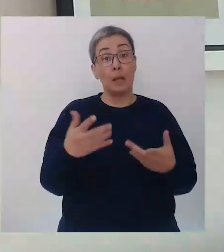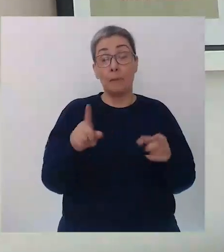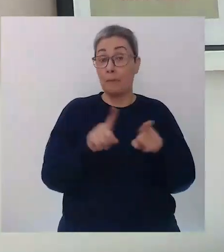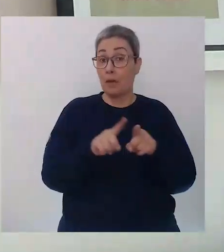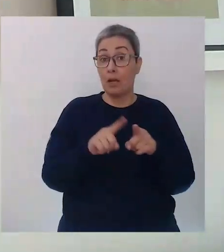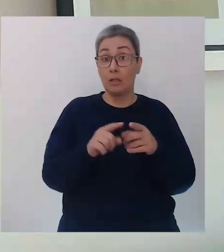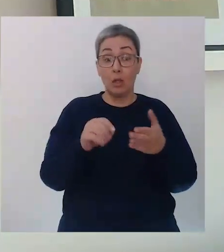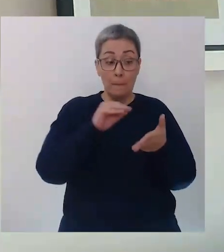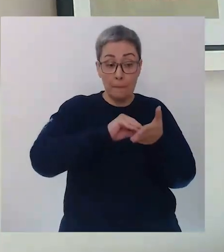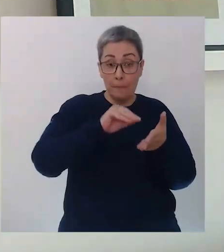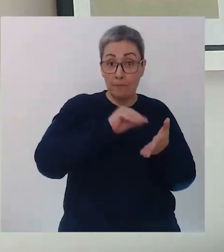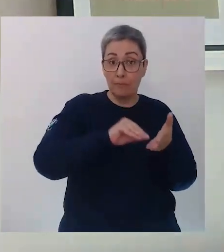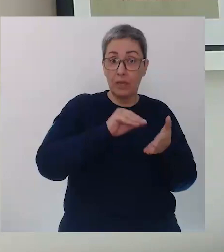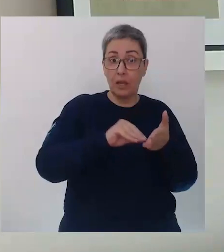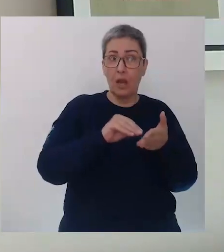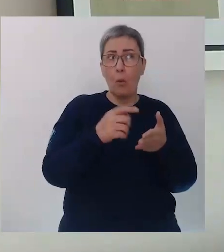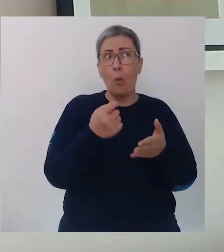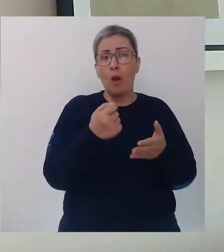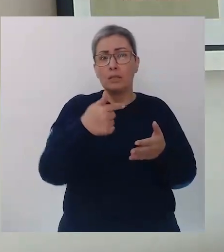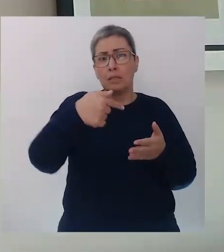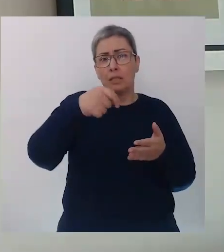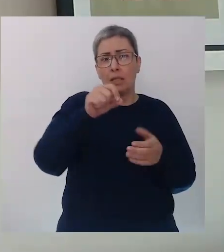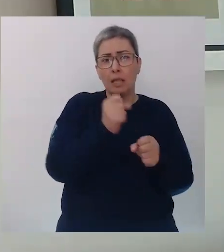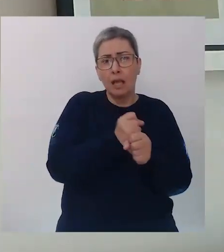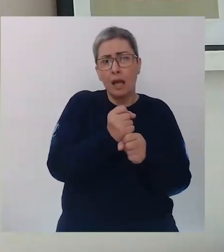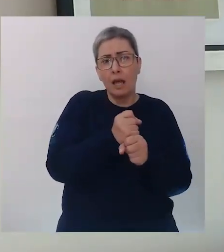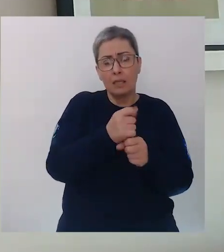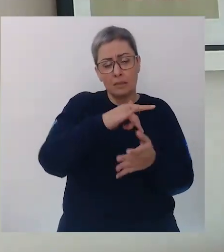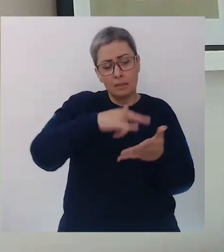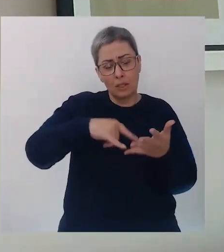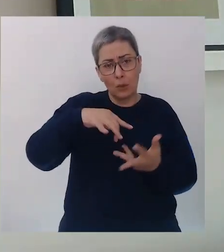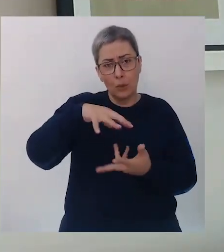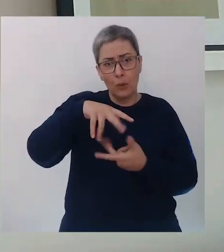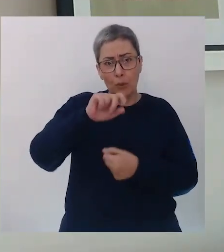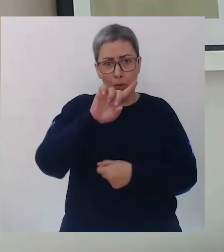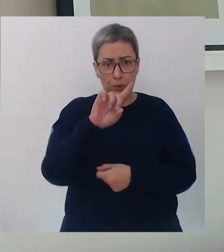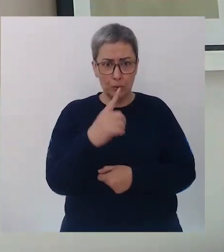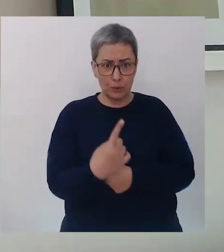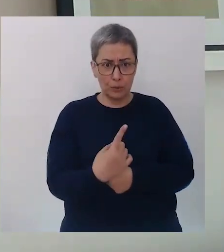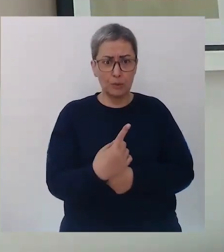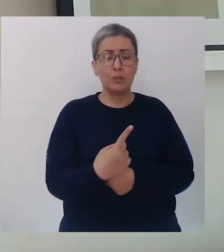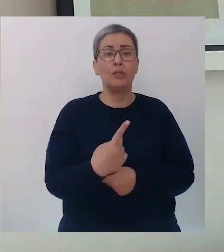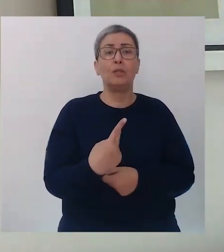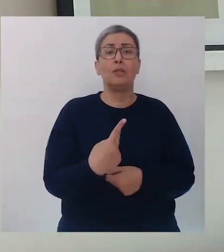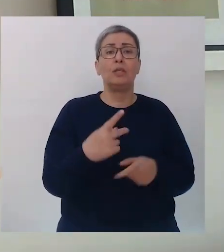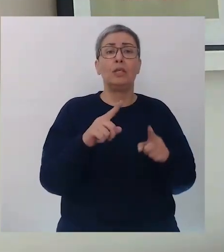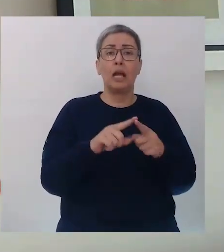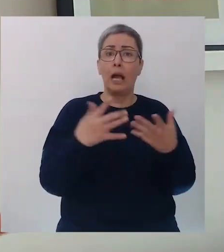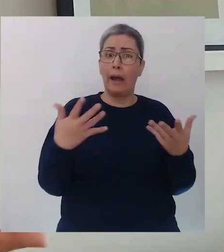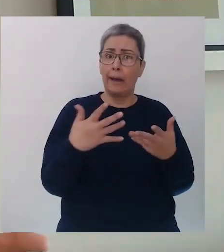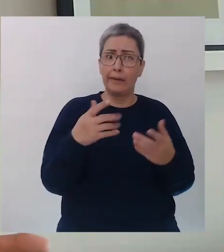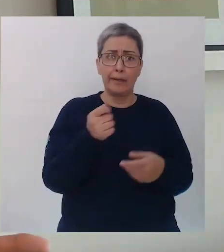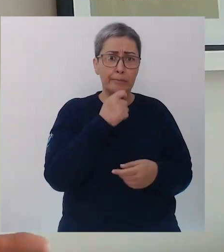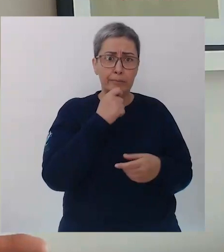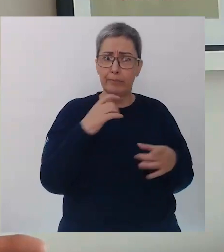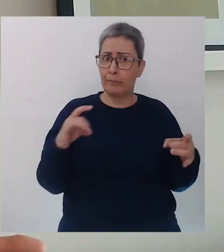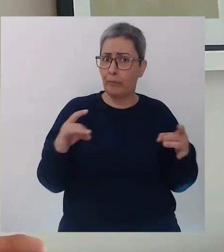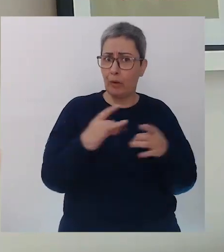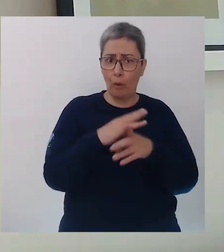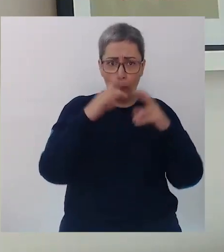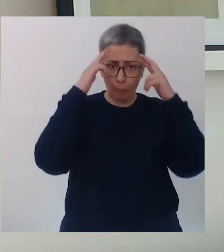Mesmo sendo escrita, né, há quase 70 anos, a Declaração Universal dos Direitos Humanos ainda não é